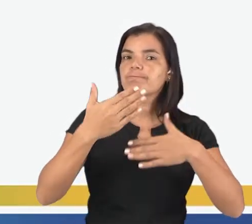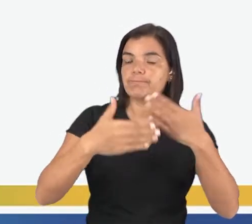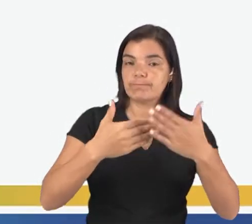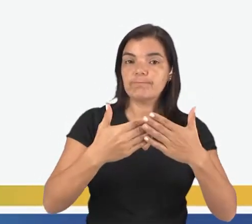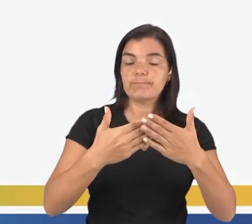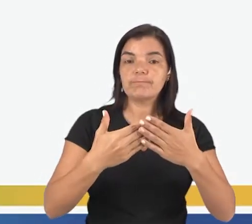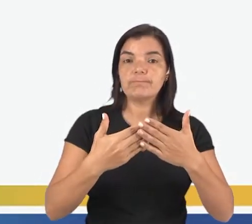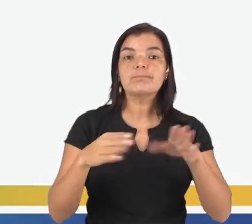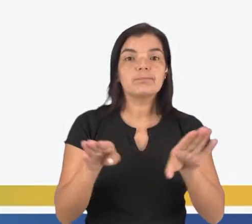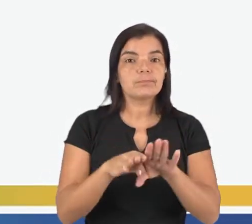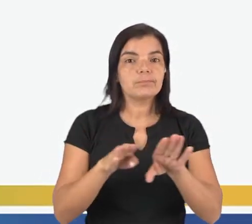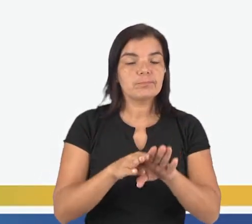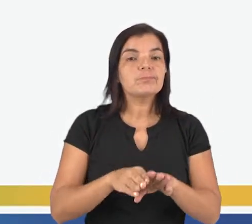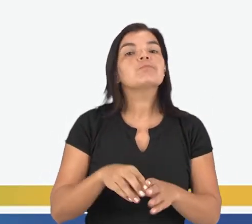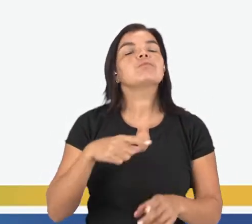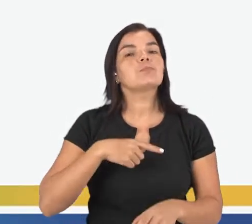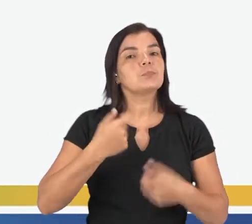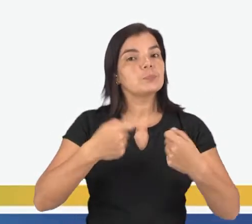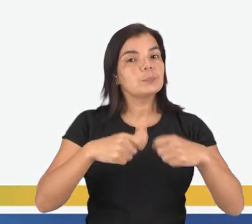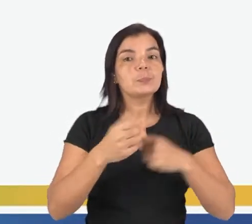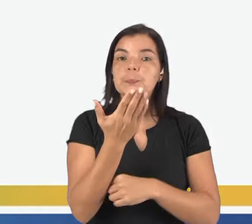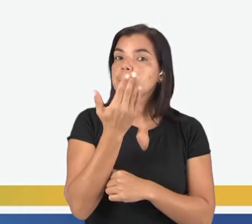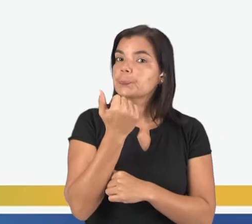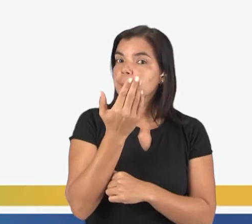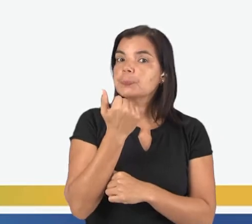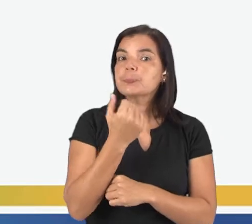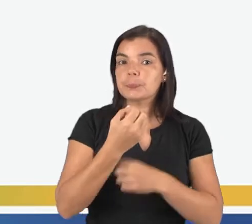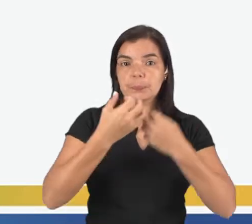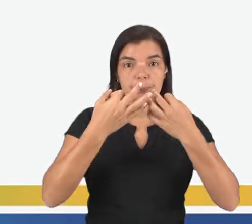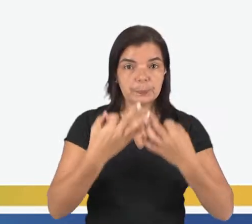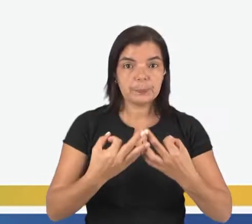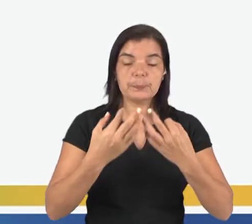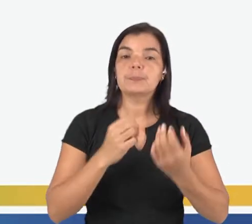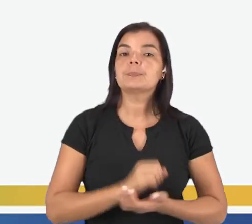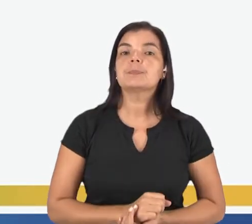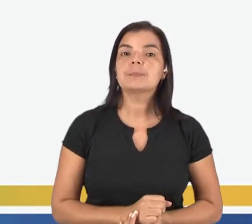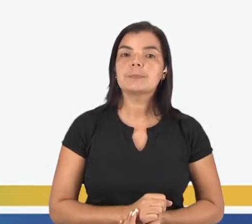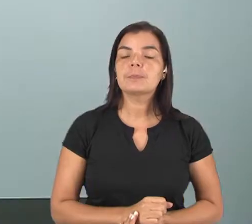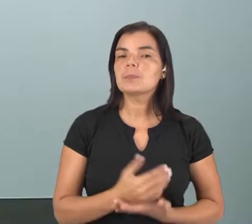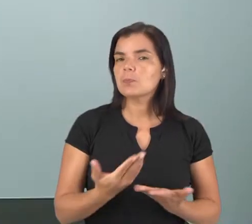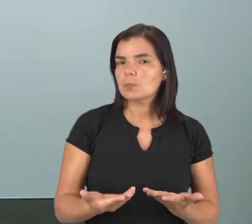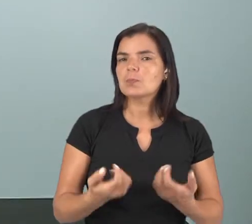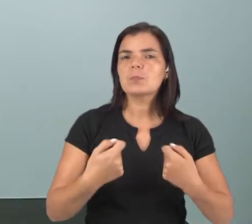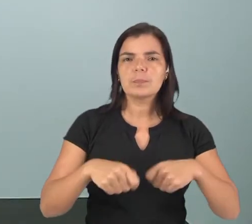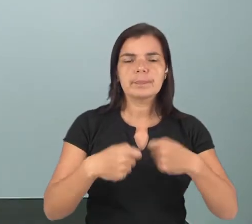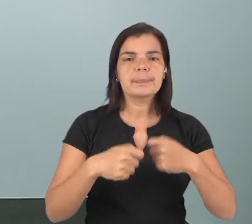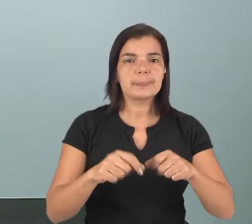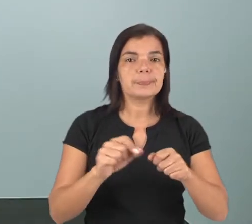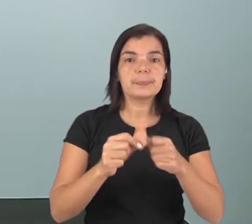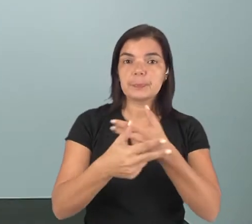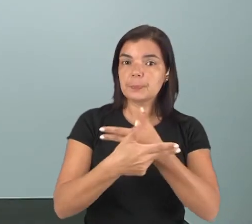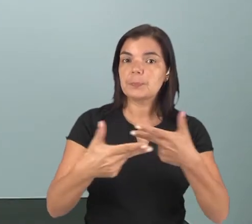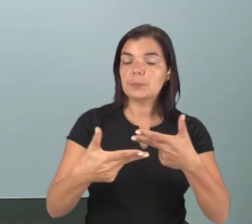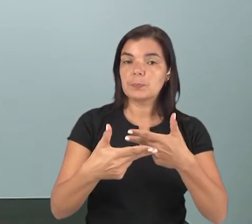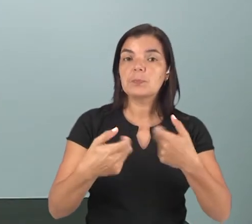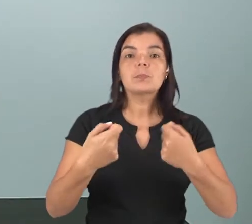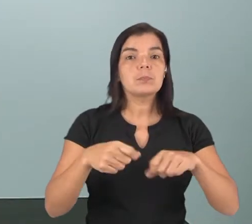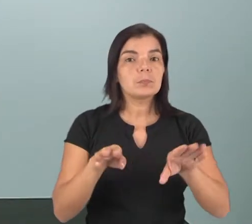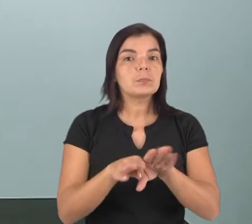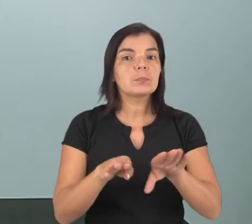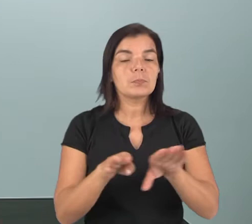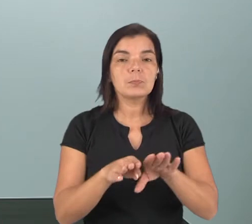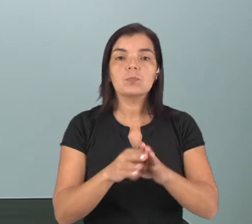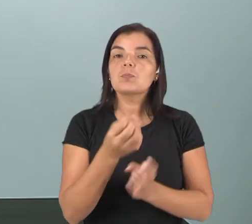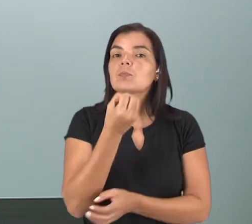nossas atividades diárias, precisamos nos alimentar adequadamente, certo? Né? Quando a gente precisa fazer alguma coisa, a gente precisa